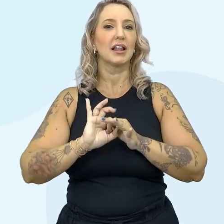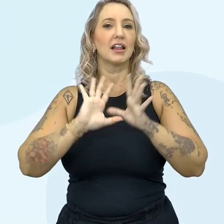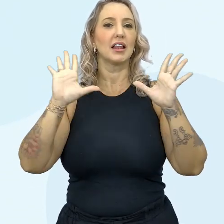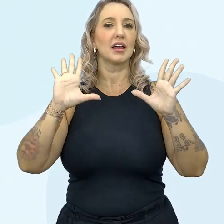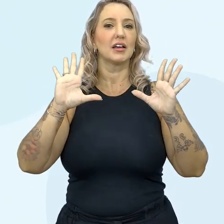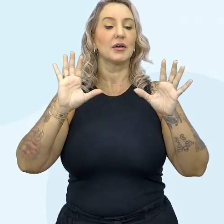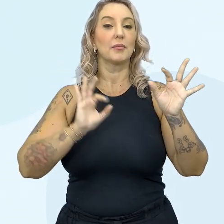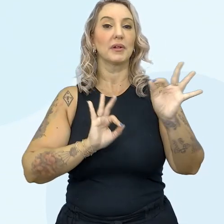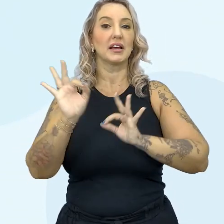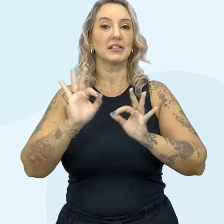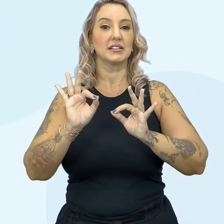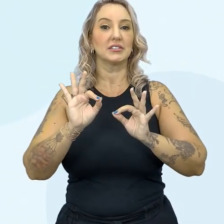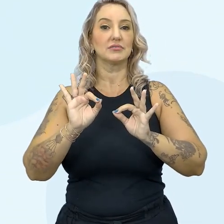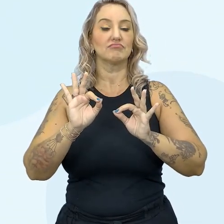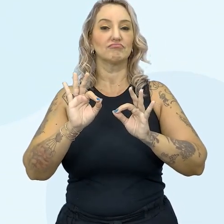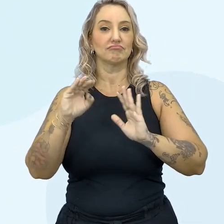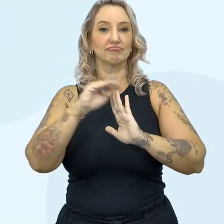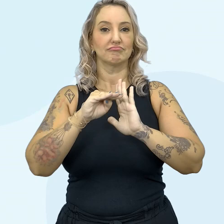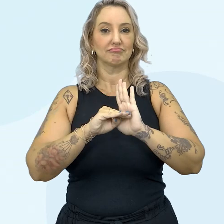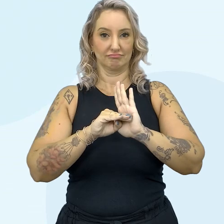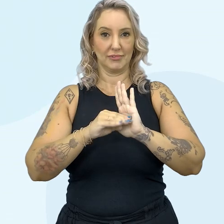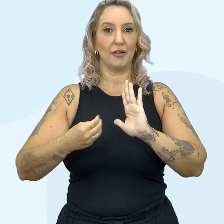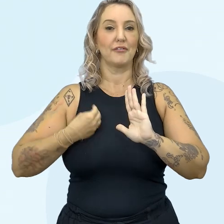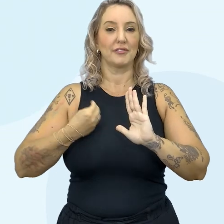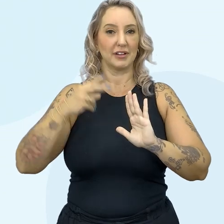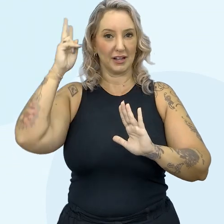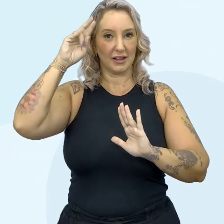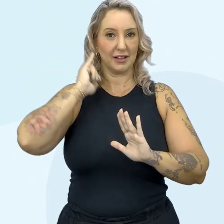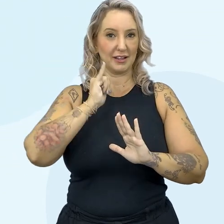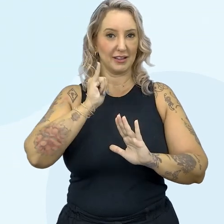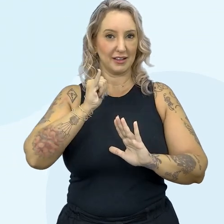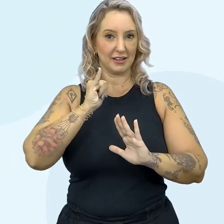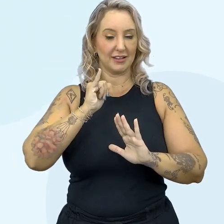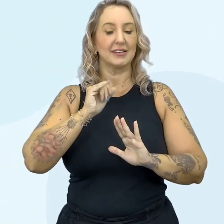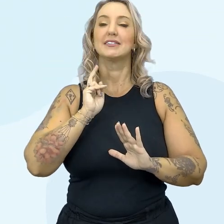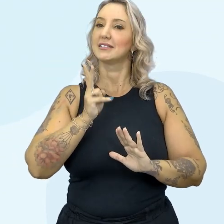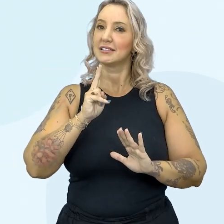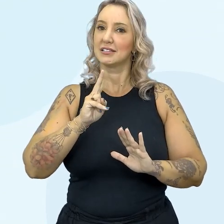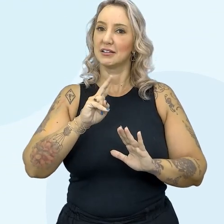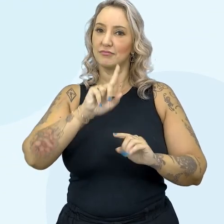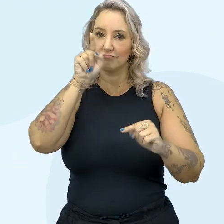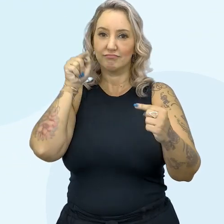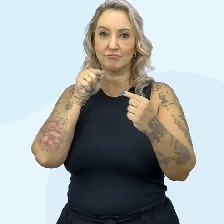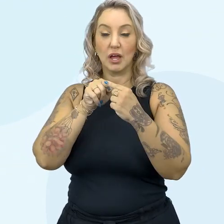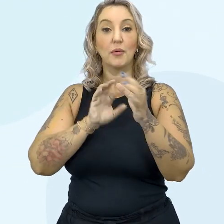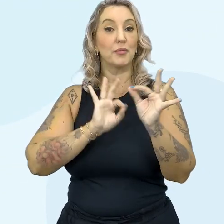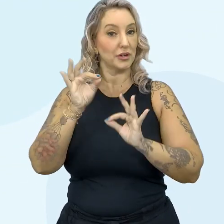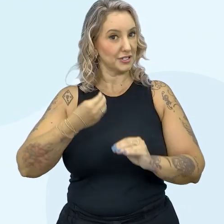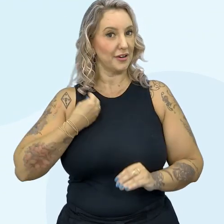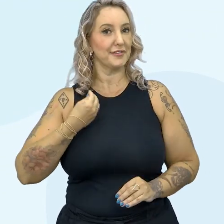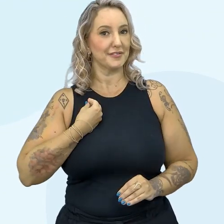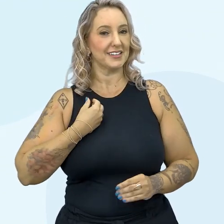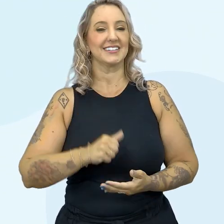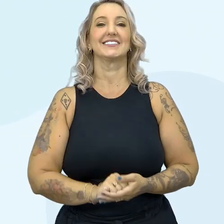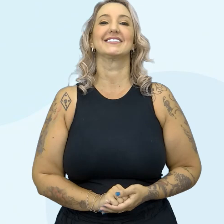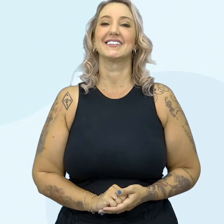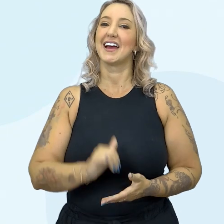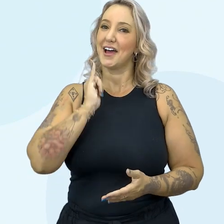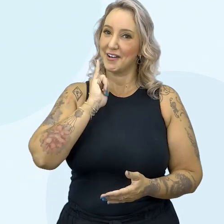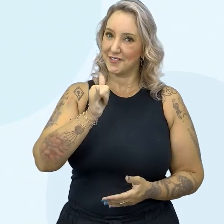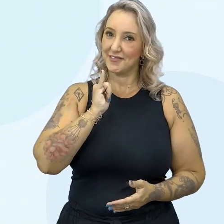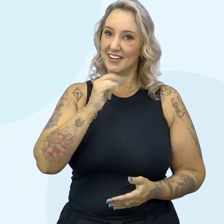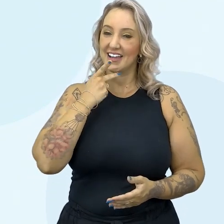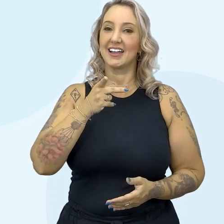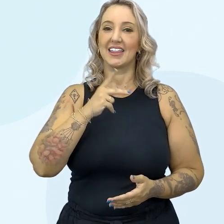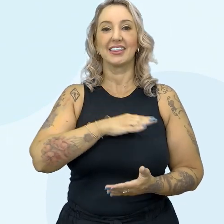o planejamento do projeto de vida. Lembrando que as aulas do itinerário formativo, elas estão sempre voltadas ao projeto de vida. A gente está falando isso o